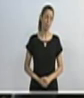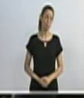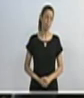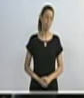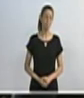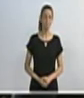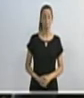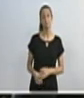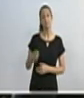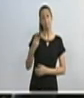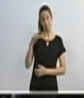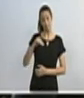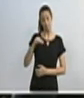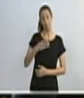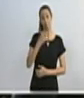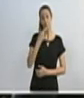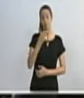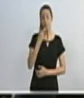Três minutos.